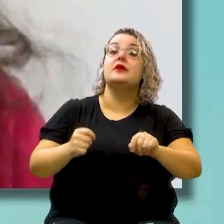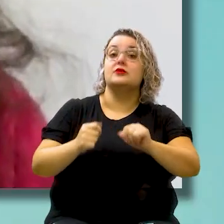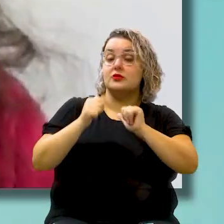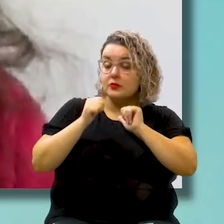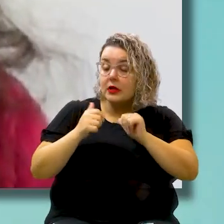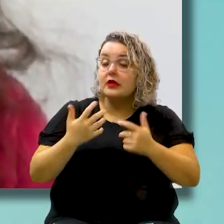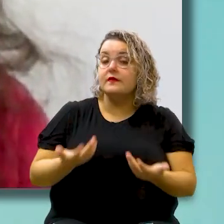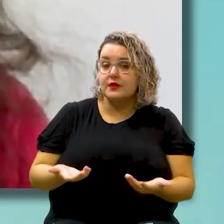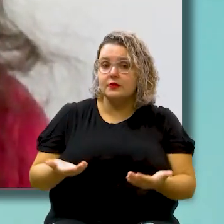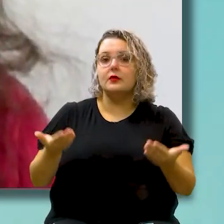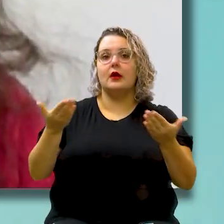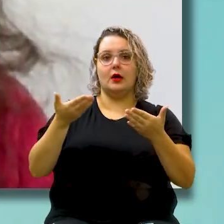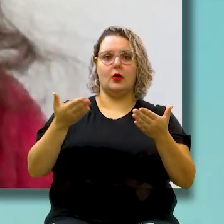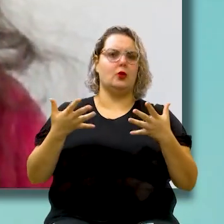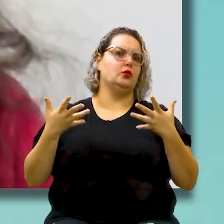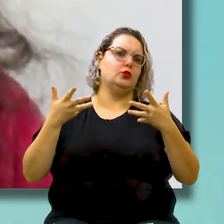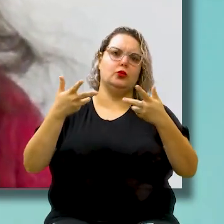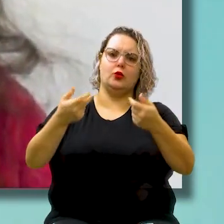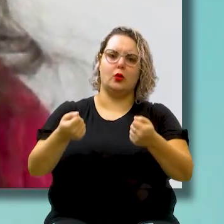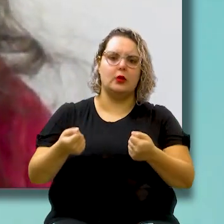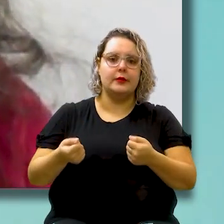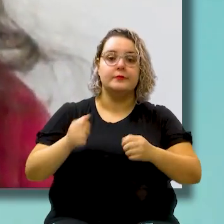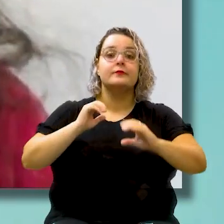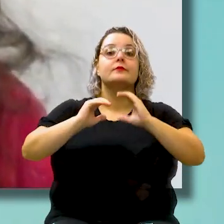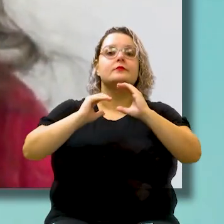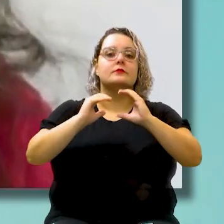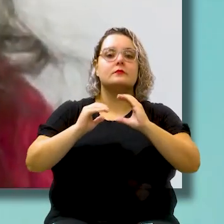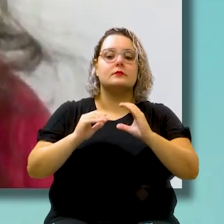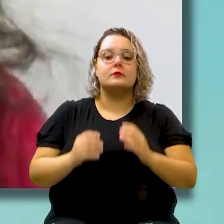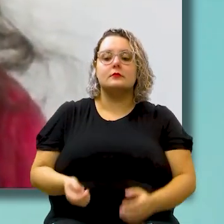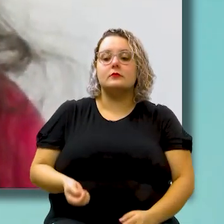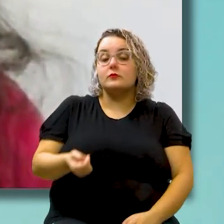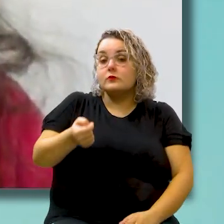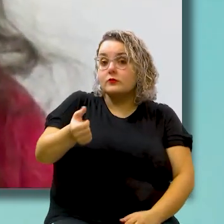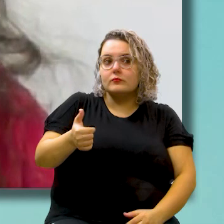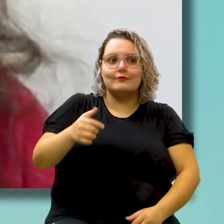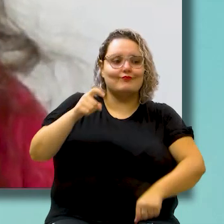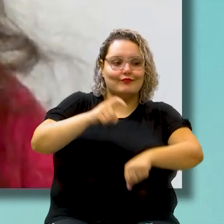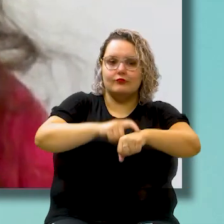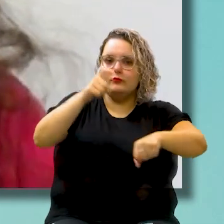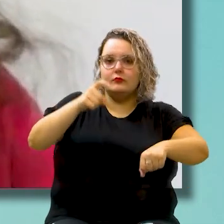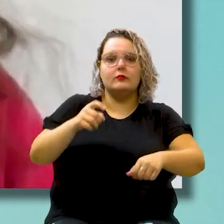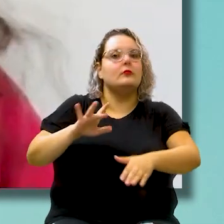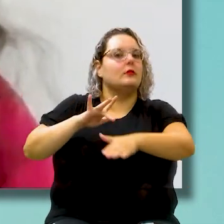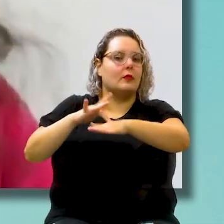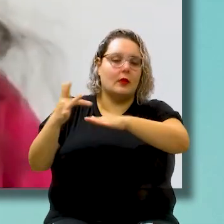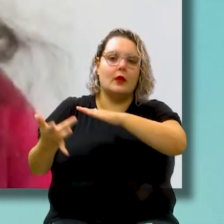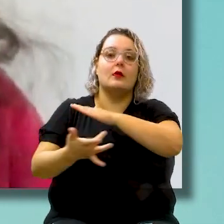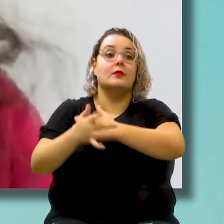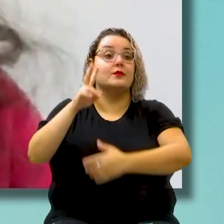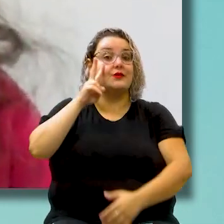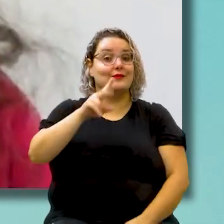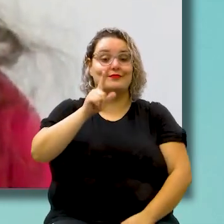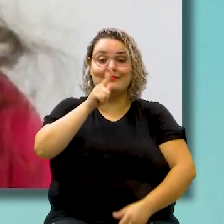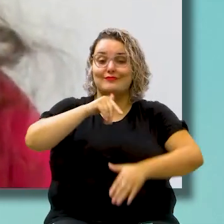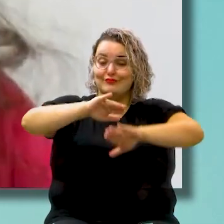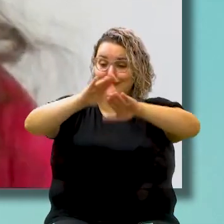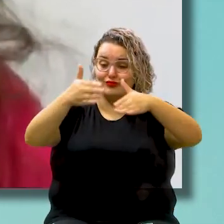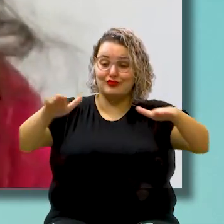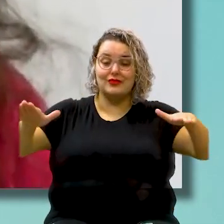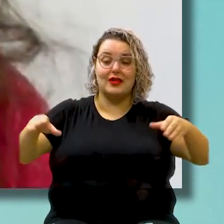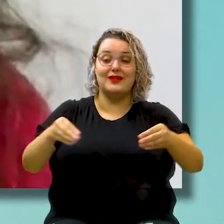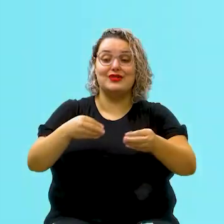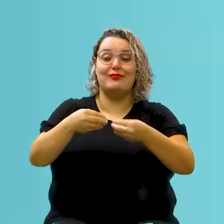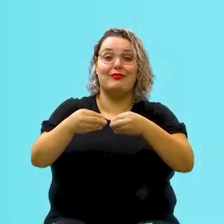os benefícios. A gente agora, com toda essa comunicação quase instantânea da mídia, estamos vendo o que está acontecendo com os oceanos repletos